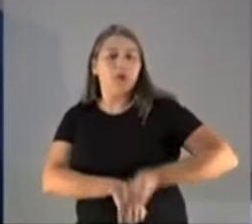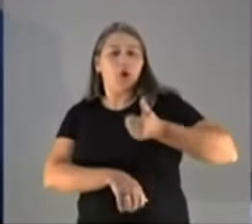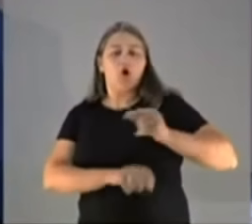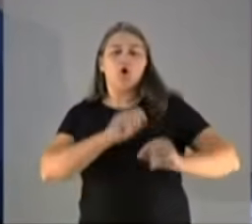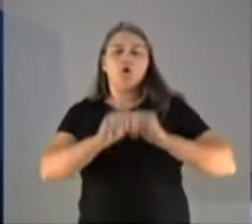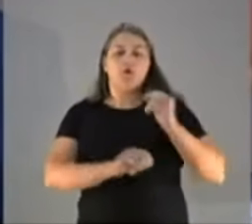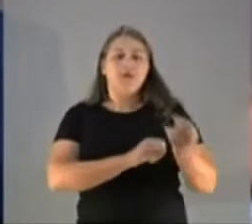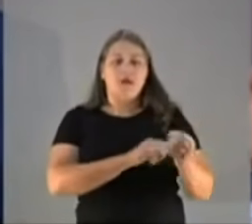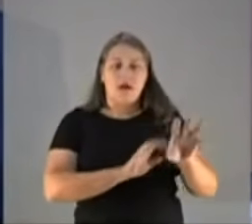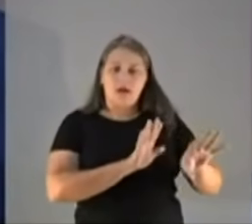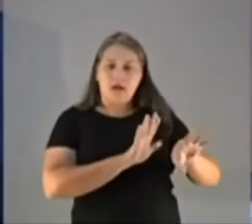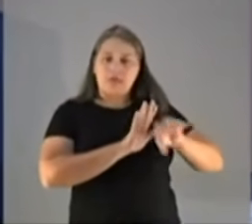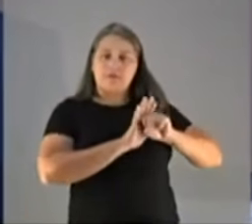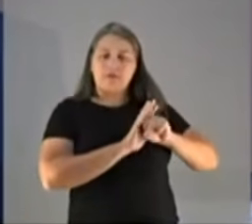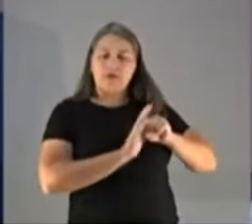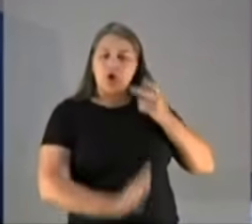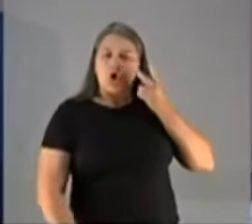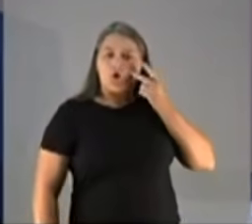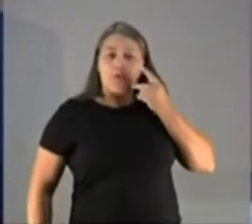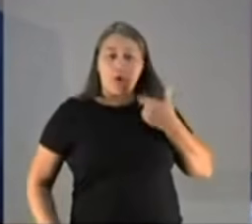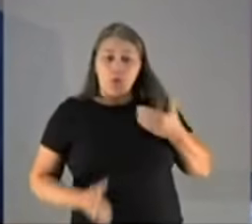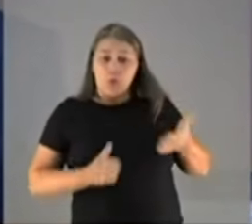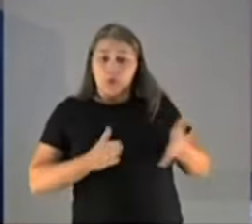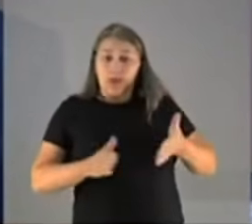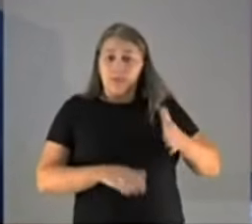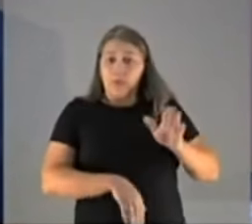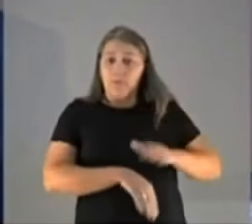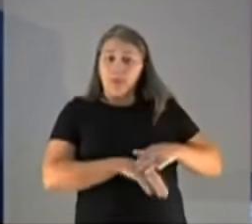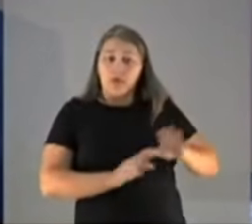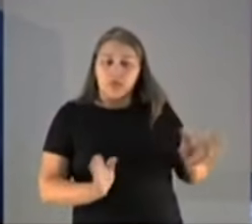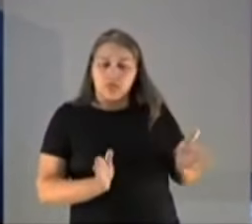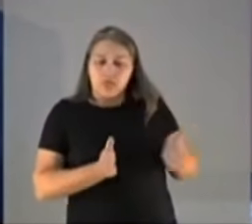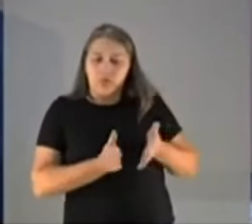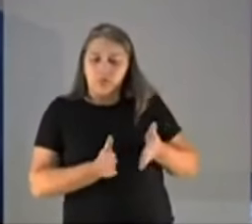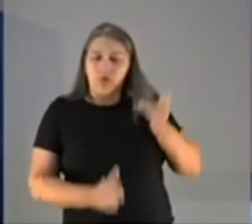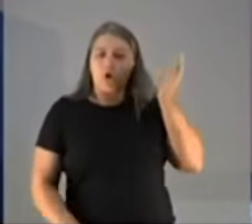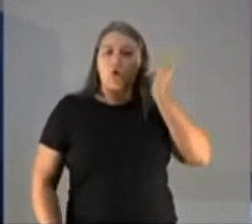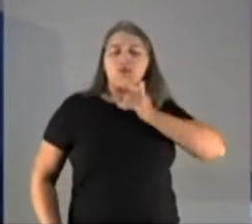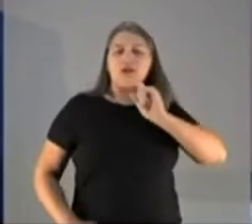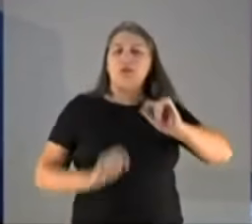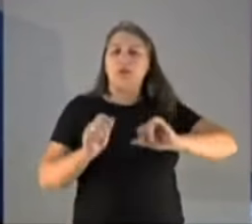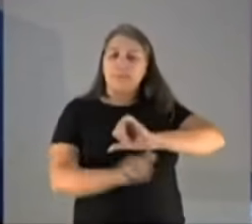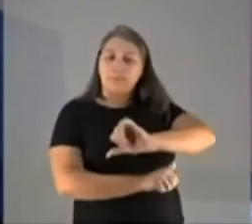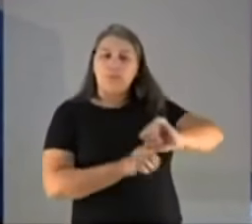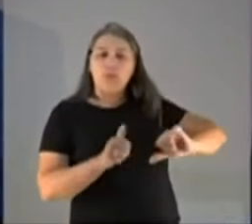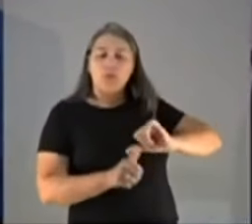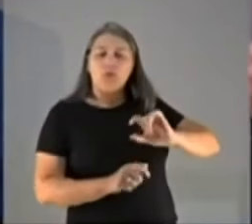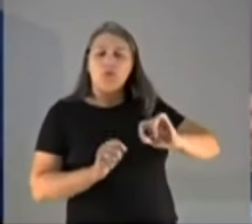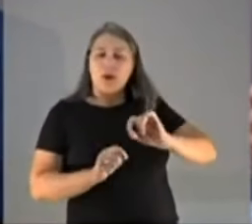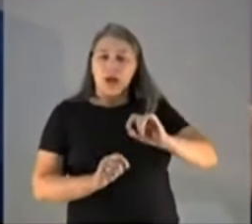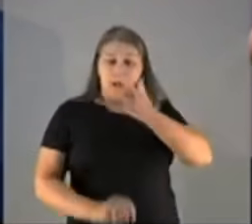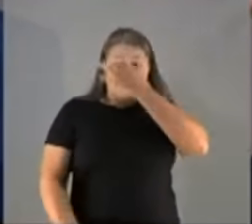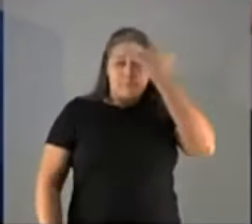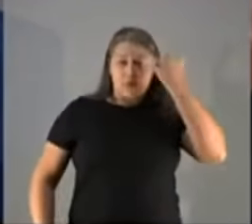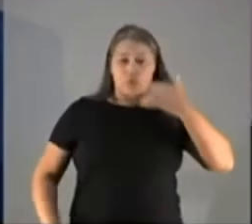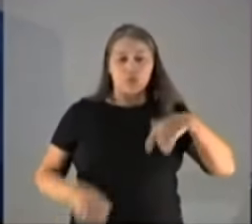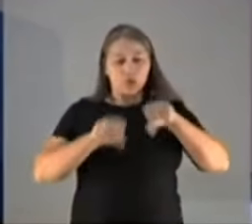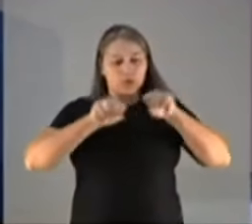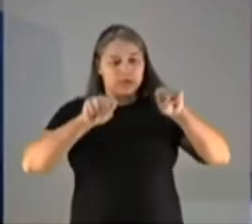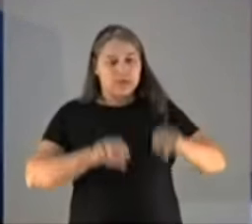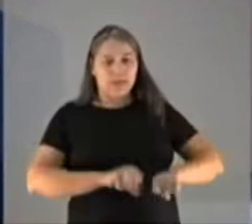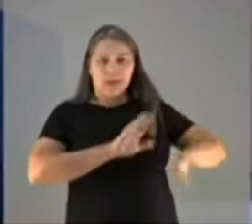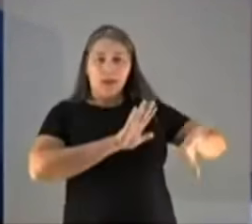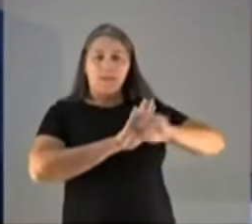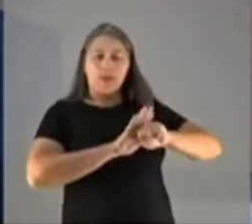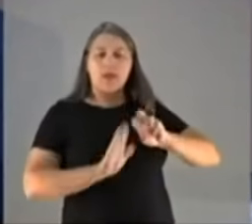infecção natural, e num período de tempo mais curto. Então, a gente consegue mobilizar aquelas pessoas e o sistema imunológico delas ao